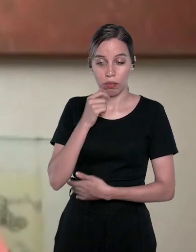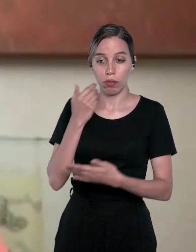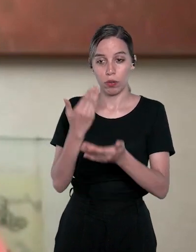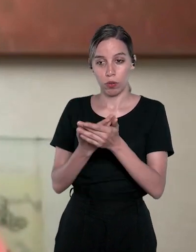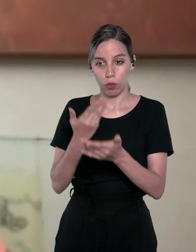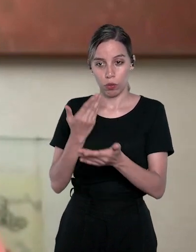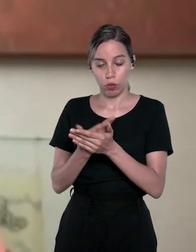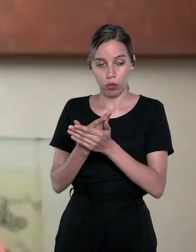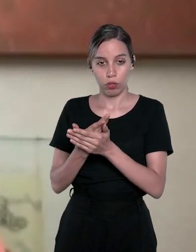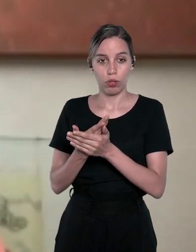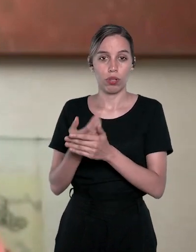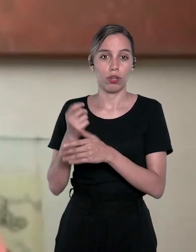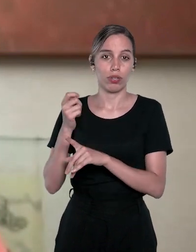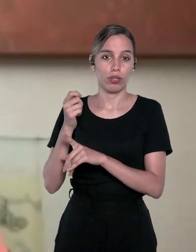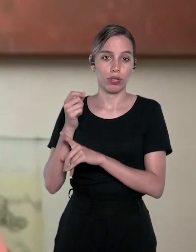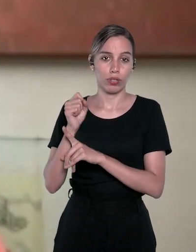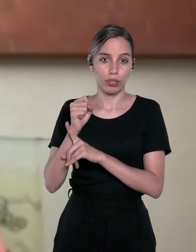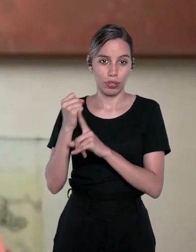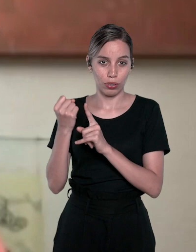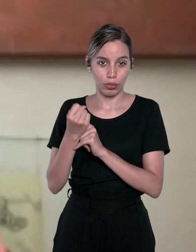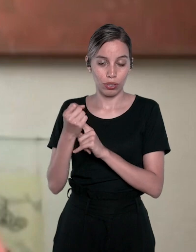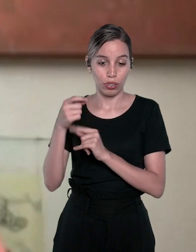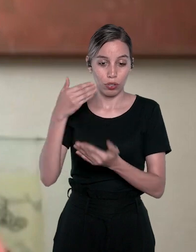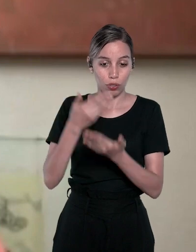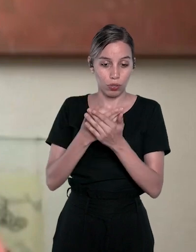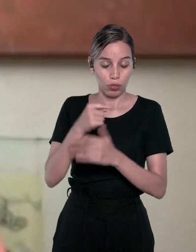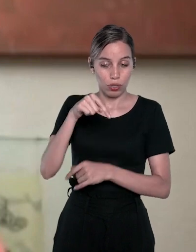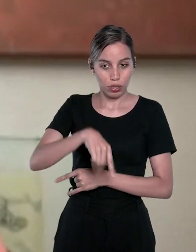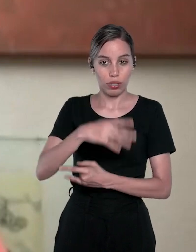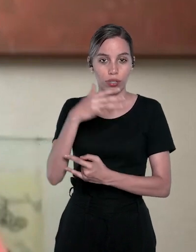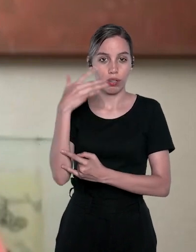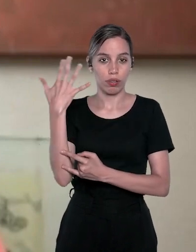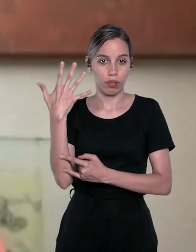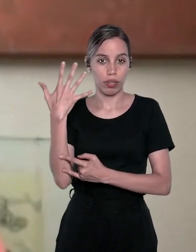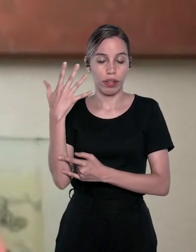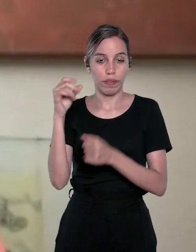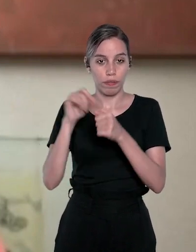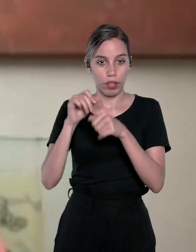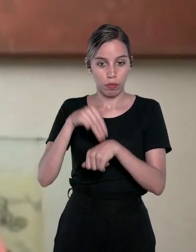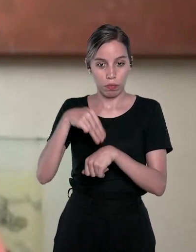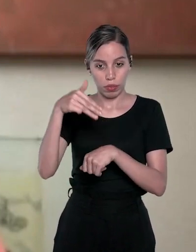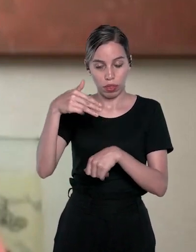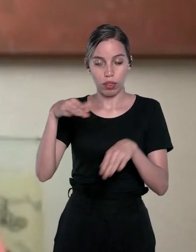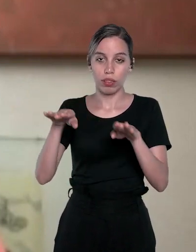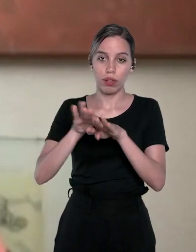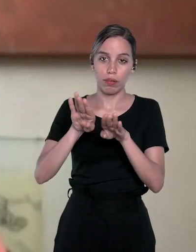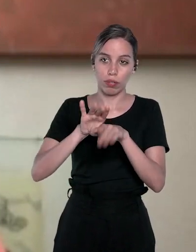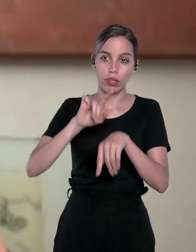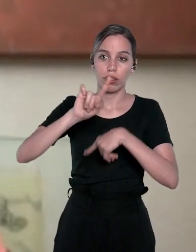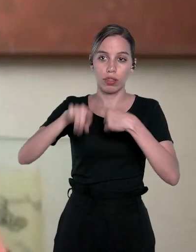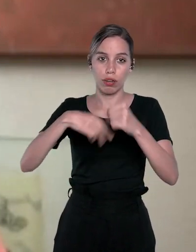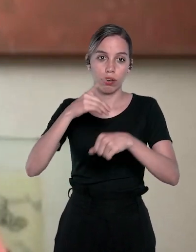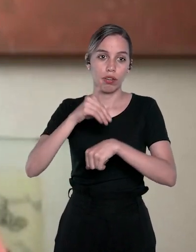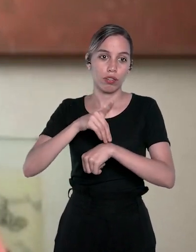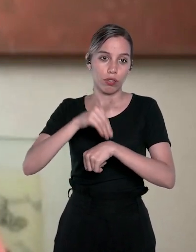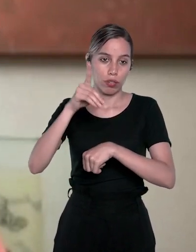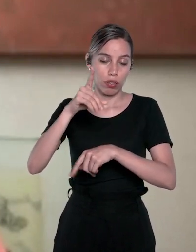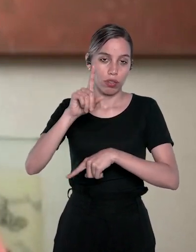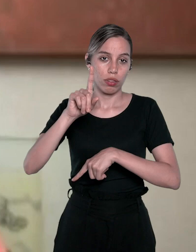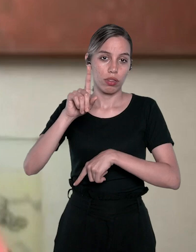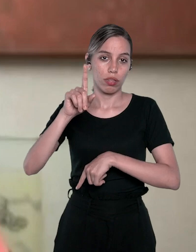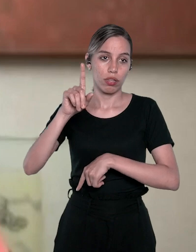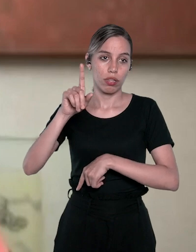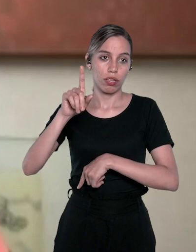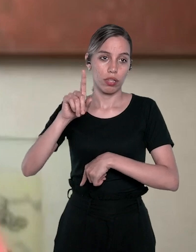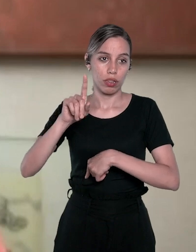estudou, ela é socióloga e fez aqui na UFMG o seu mestrado e depois ela fez o doutorado aqui lá na